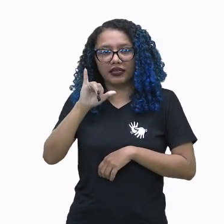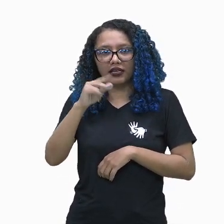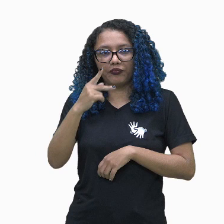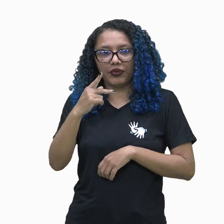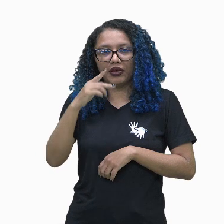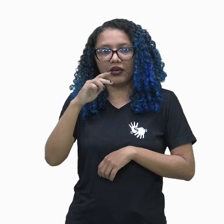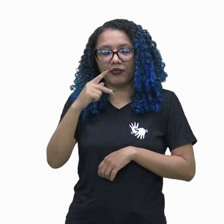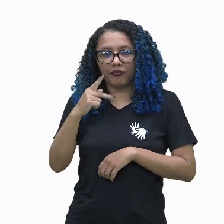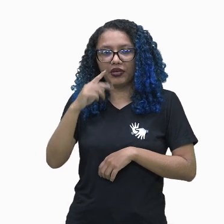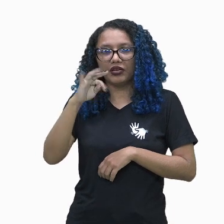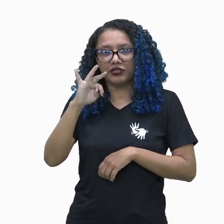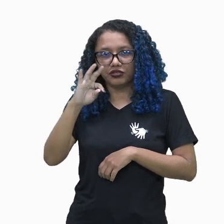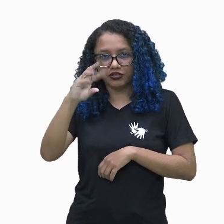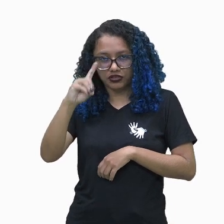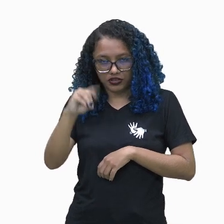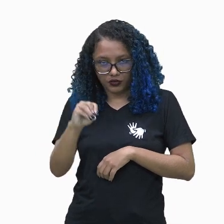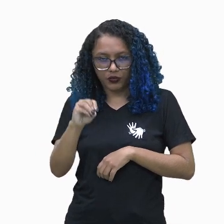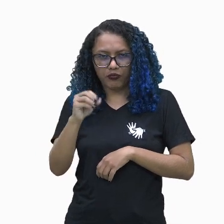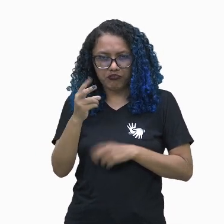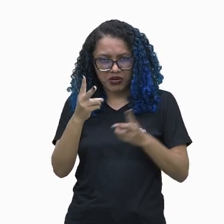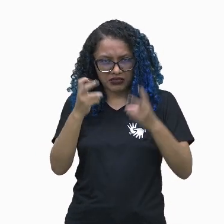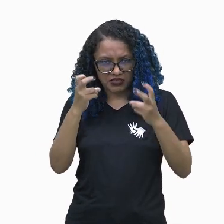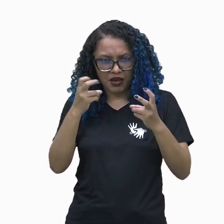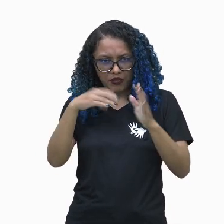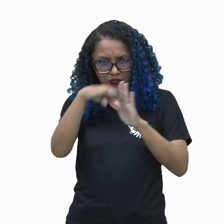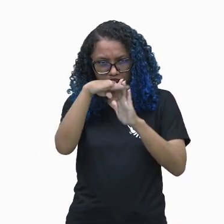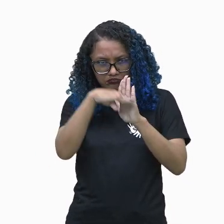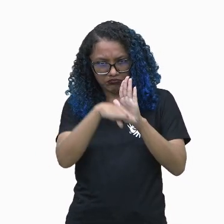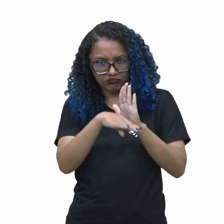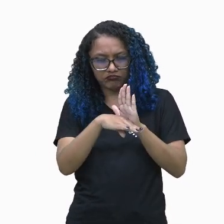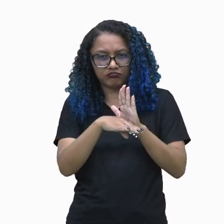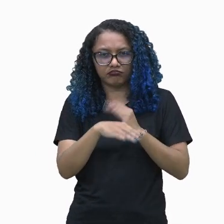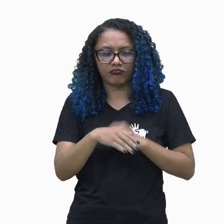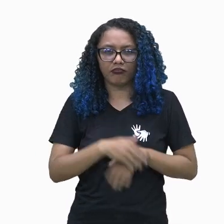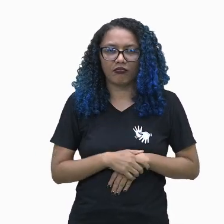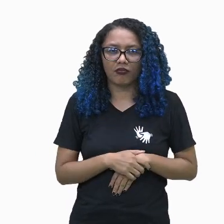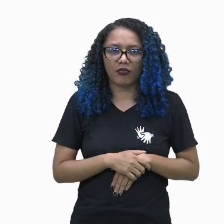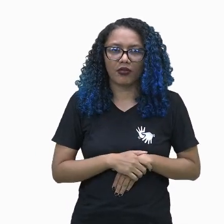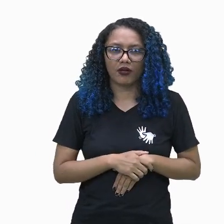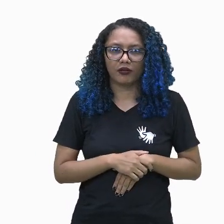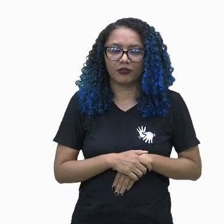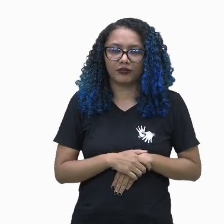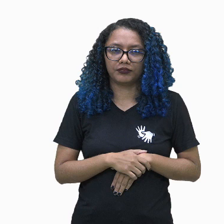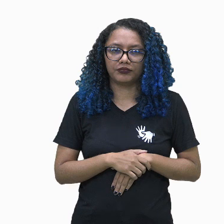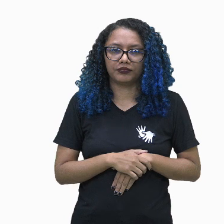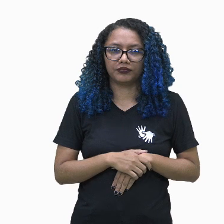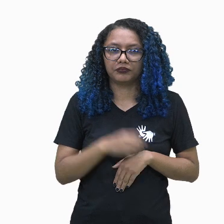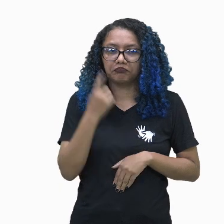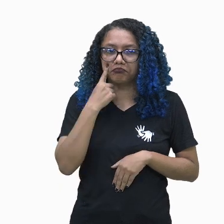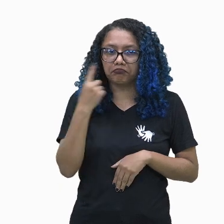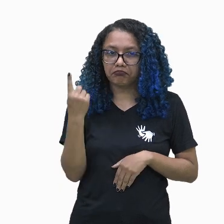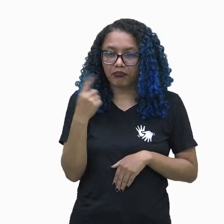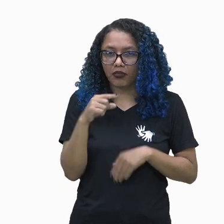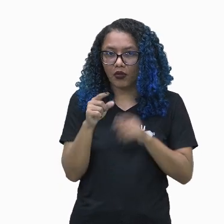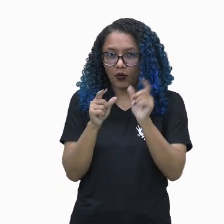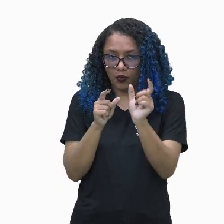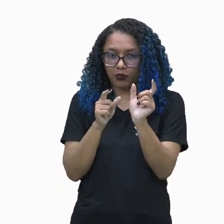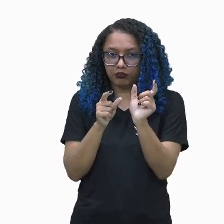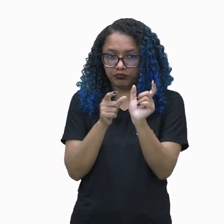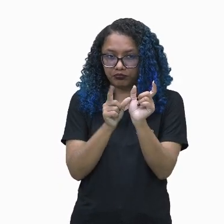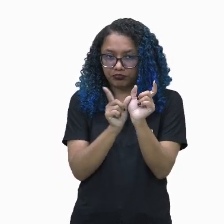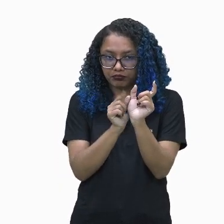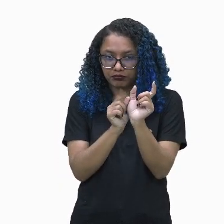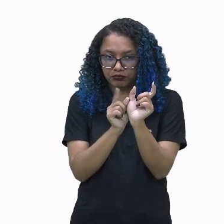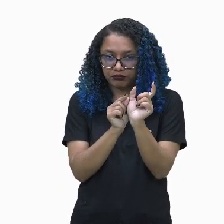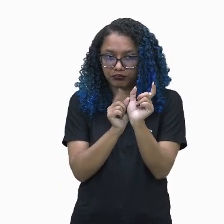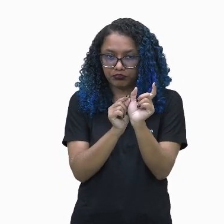aí na preposição, aliás, no prefixo. Quando